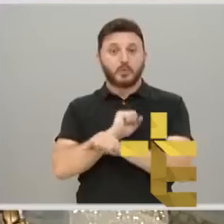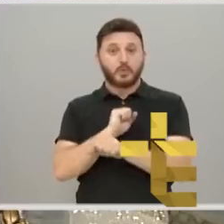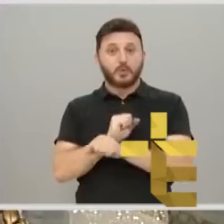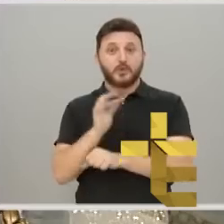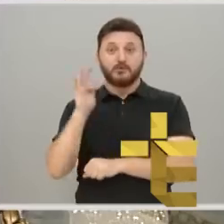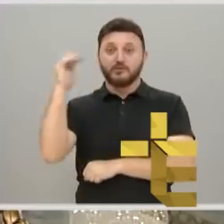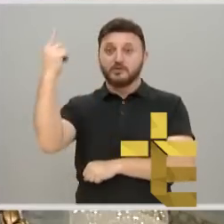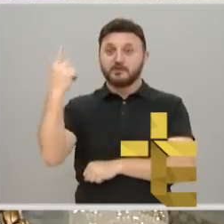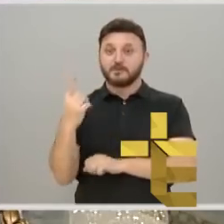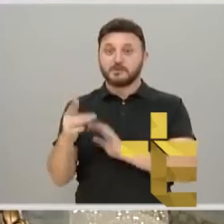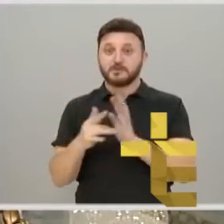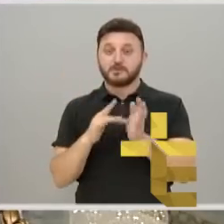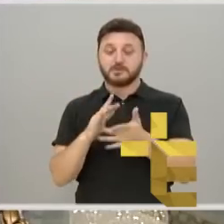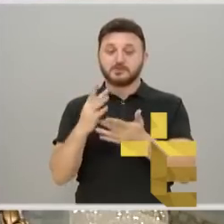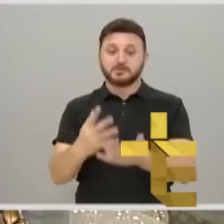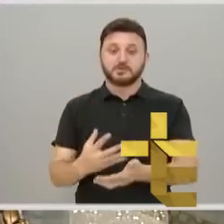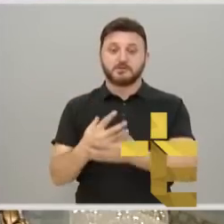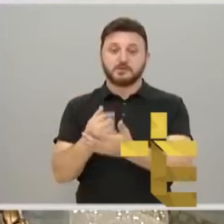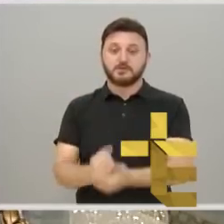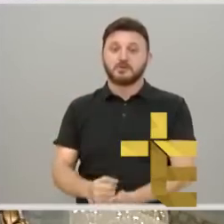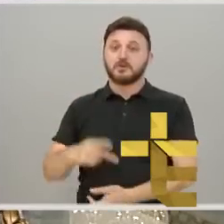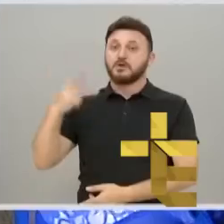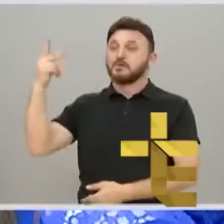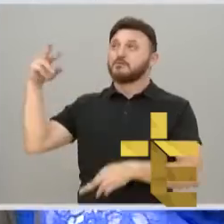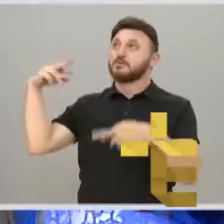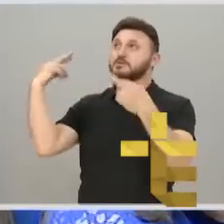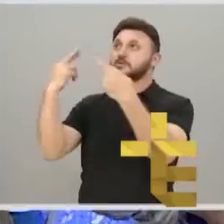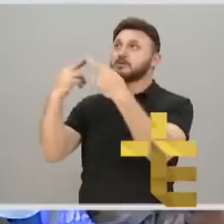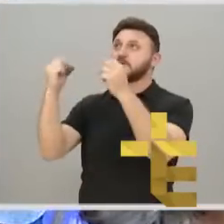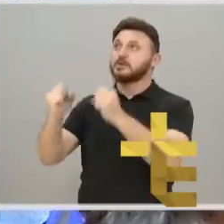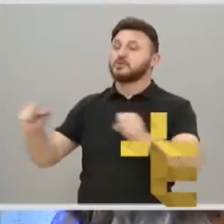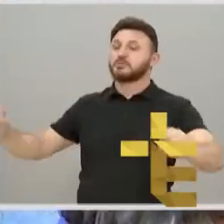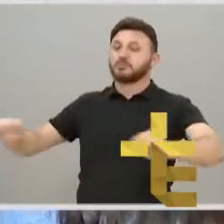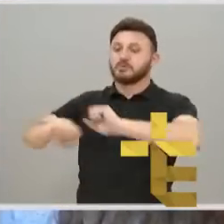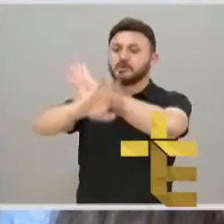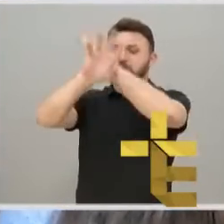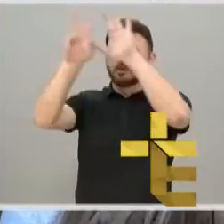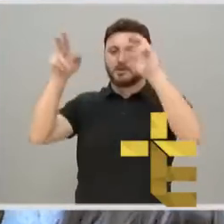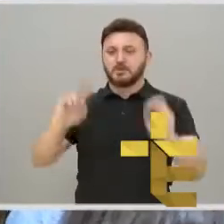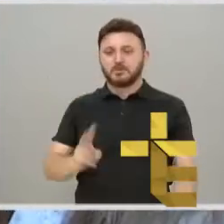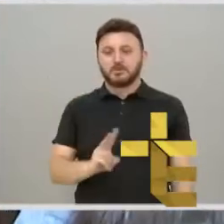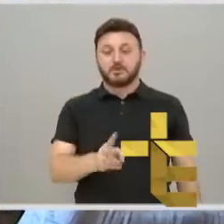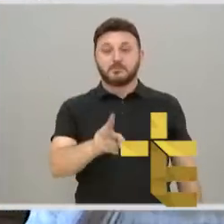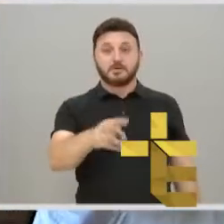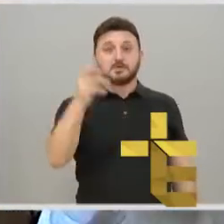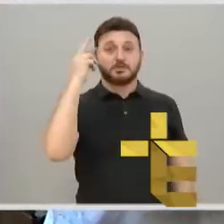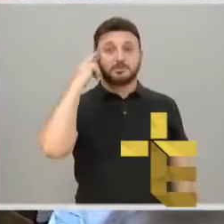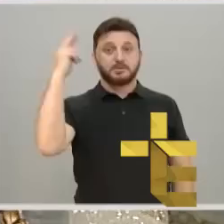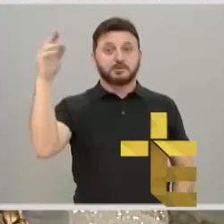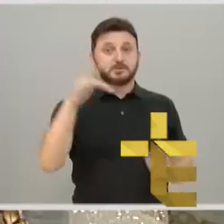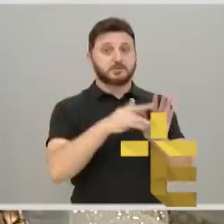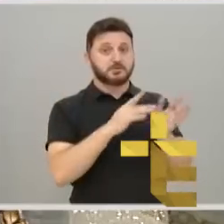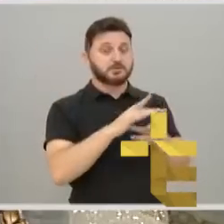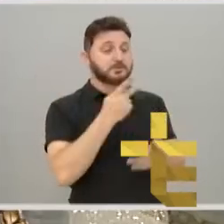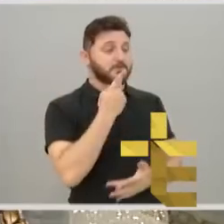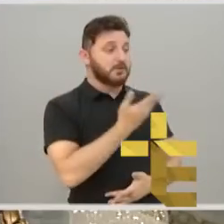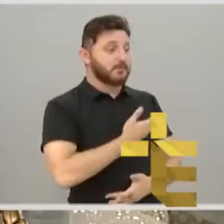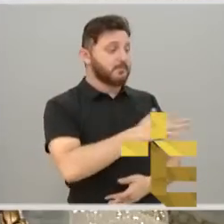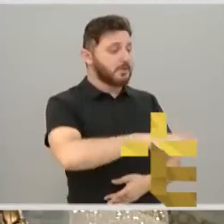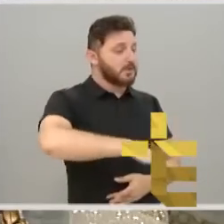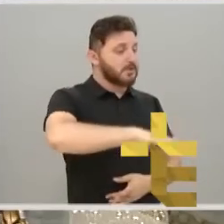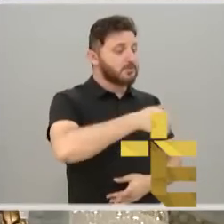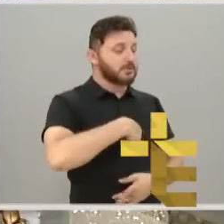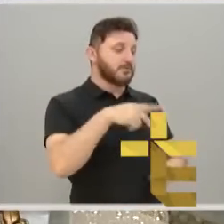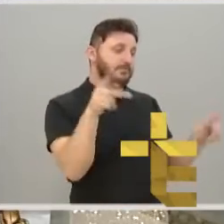esperança, aguardamos a vinda do Cristo Salvador. Vosso é o reino, o poder e a glória para sempre. Senhor Jesus